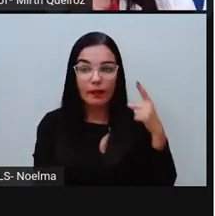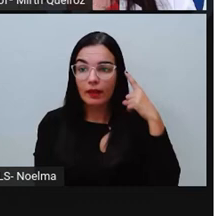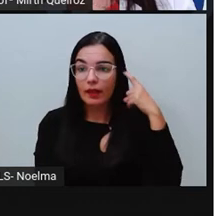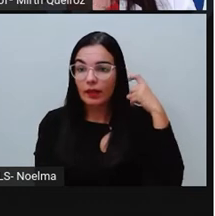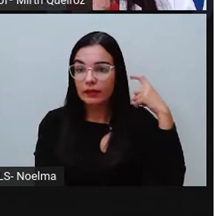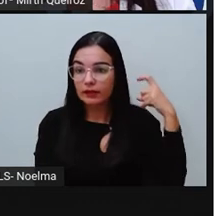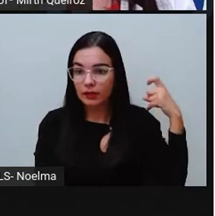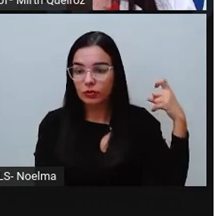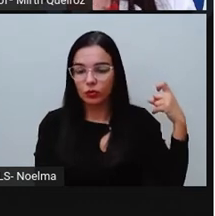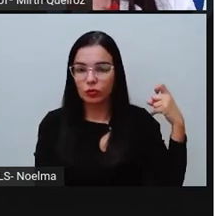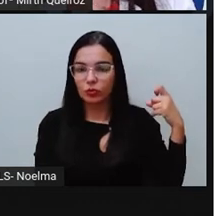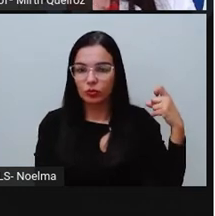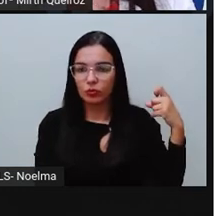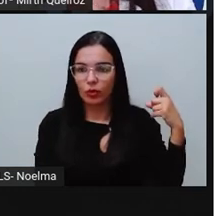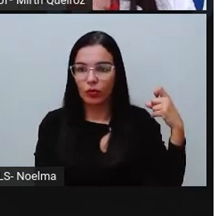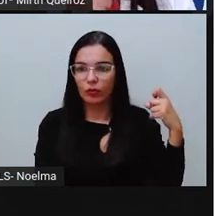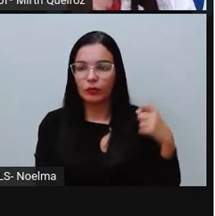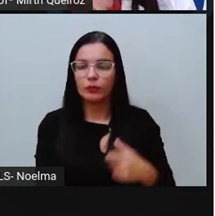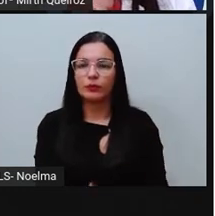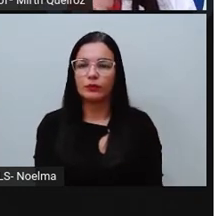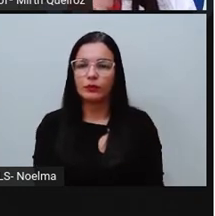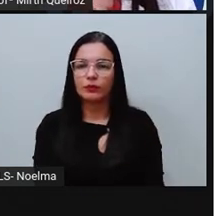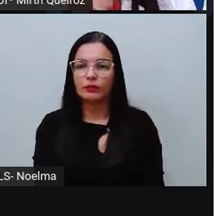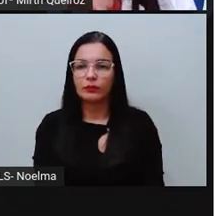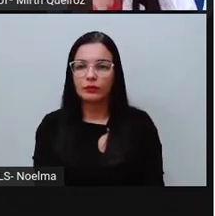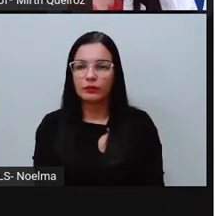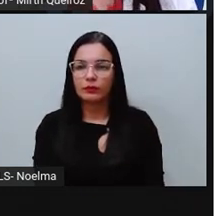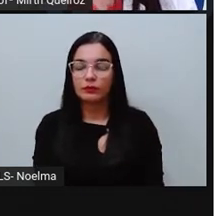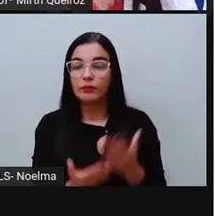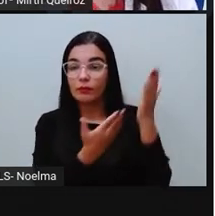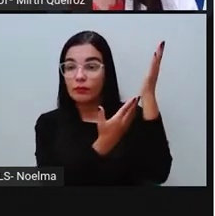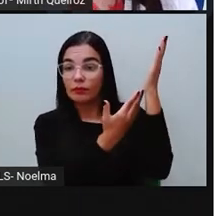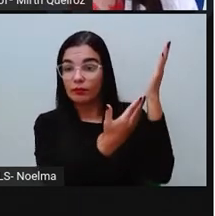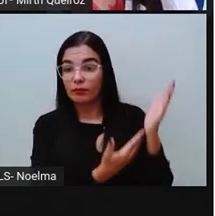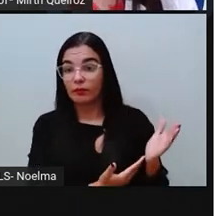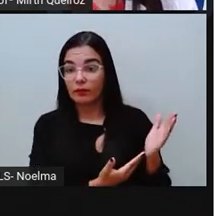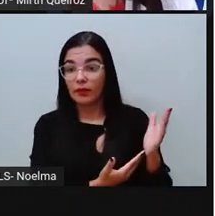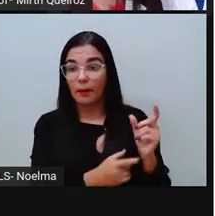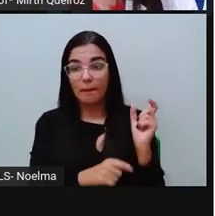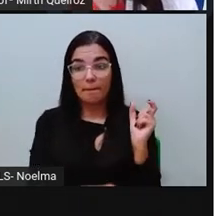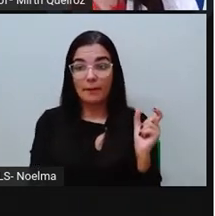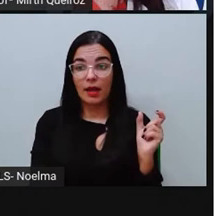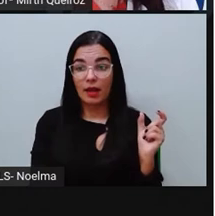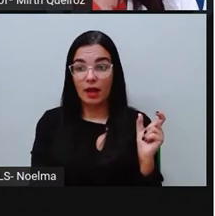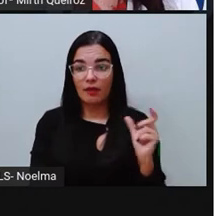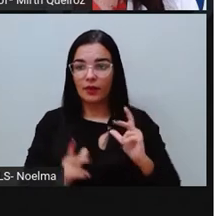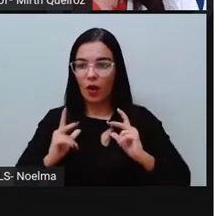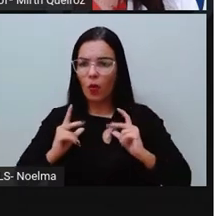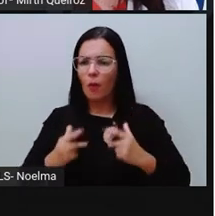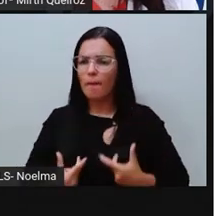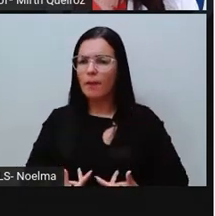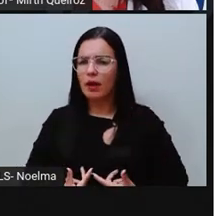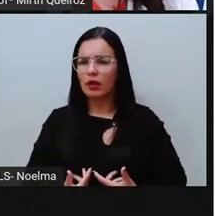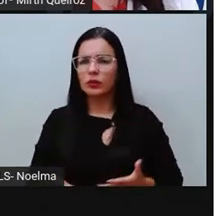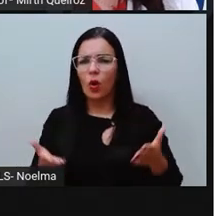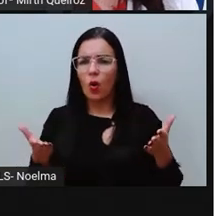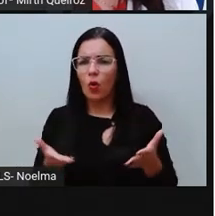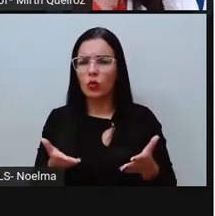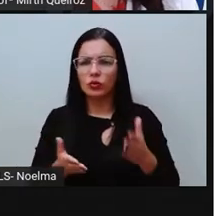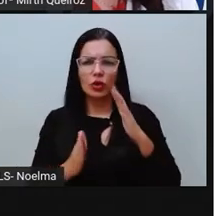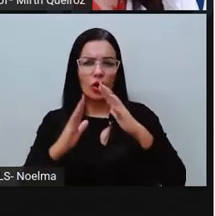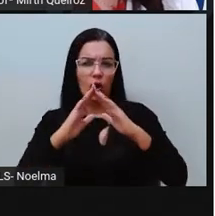não apresenta som. Ela vai estar em palavras como humano,